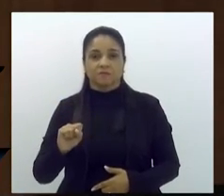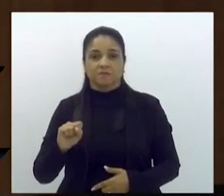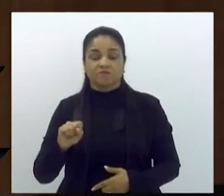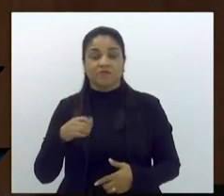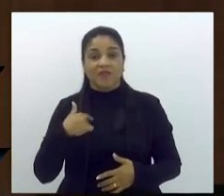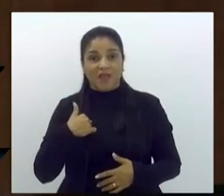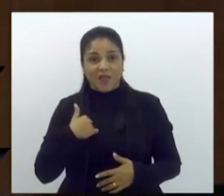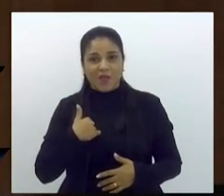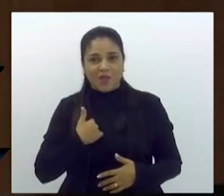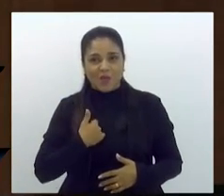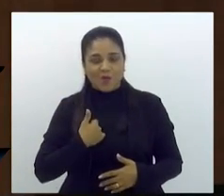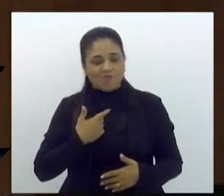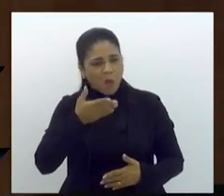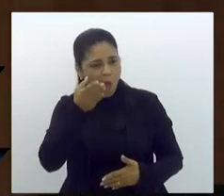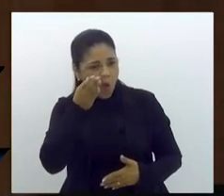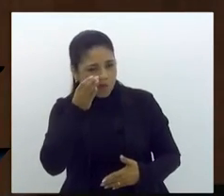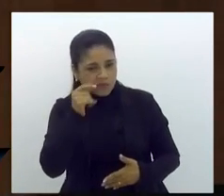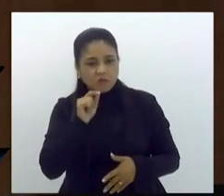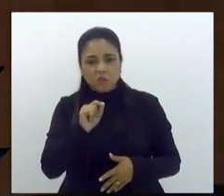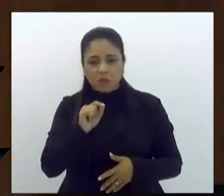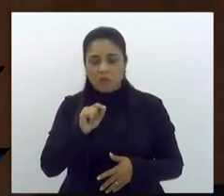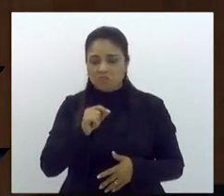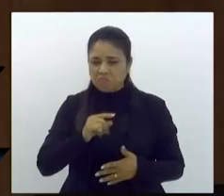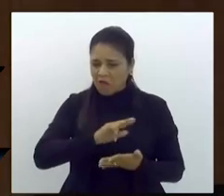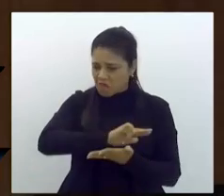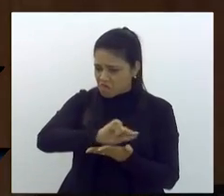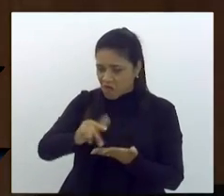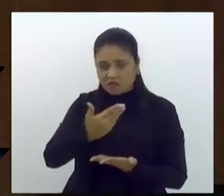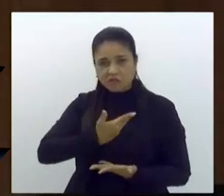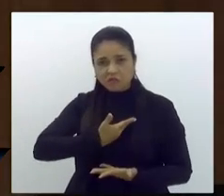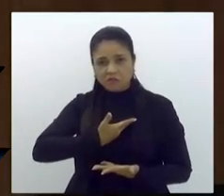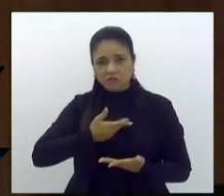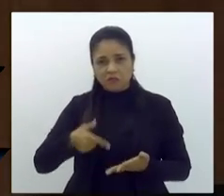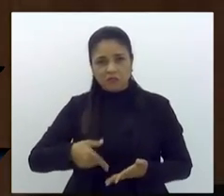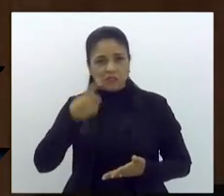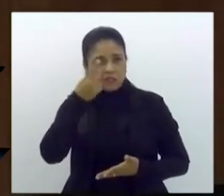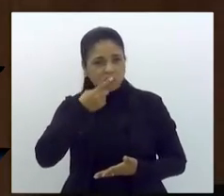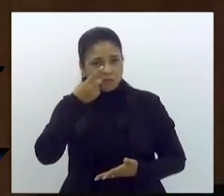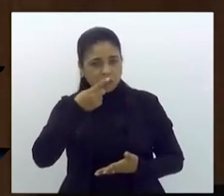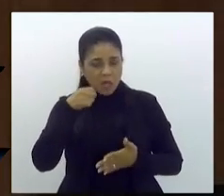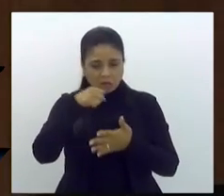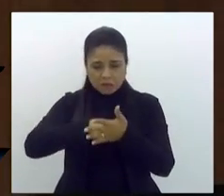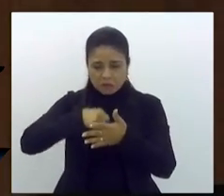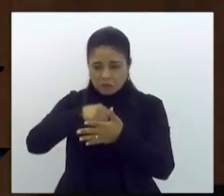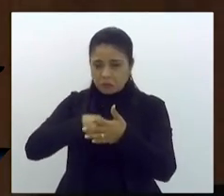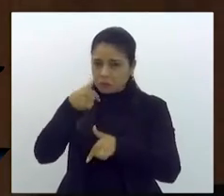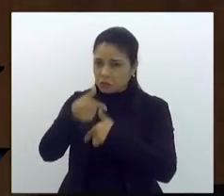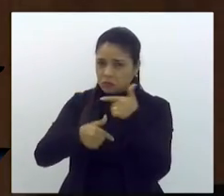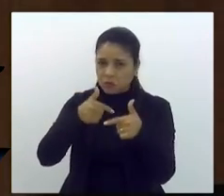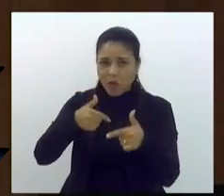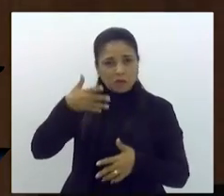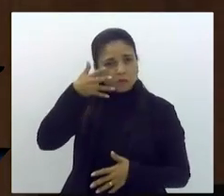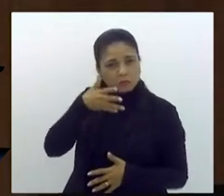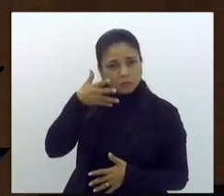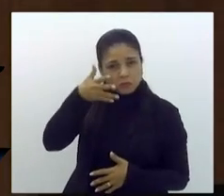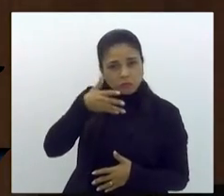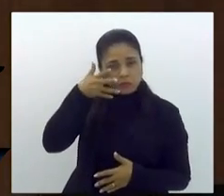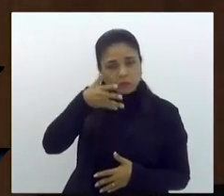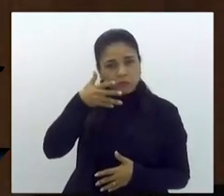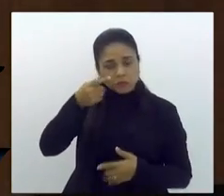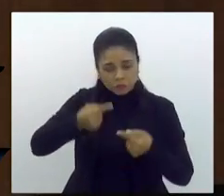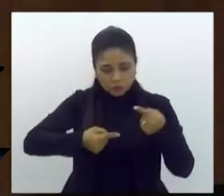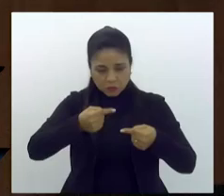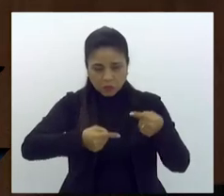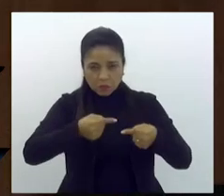muitos colegas desta casa que trabalham ou luta ou discursam nos seus